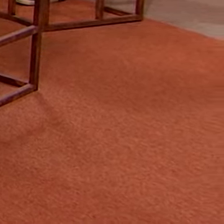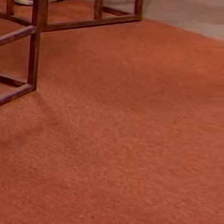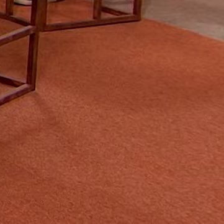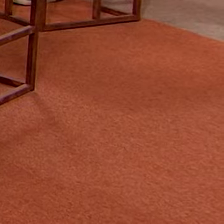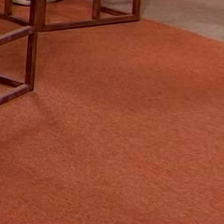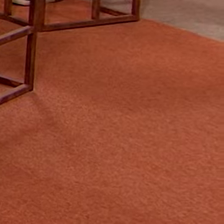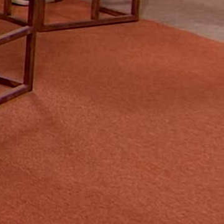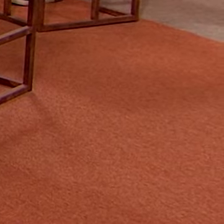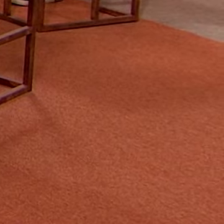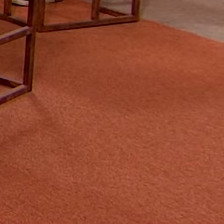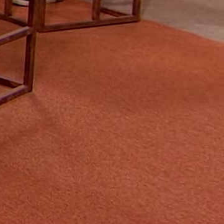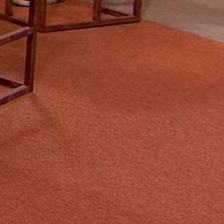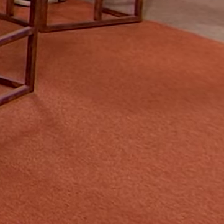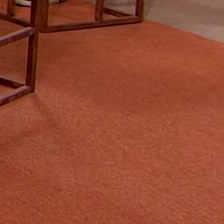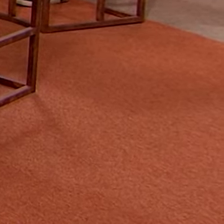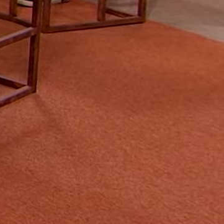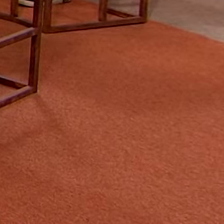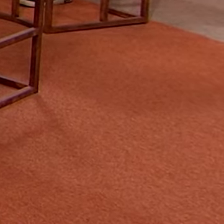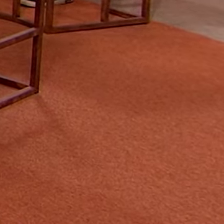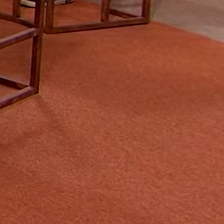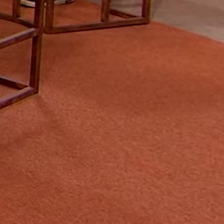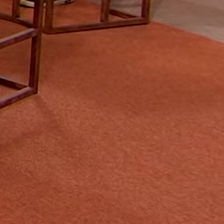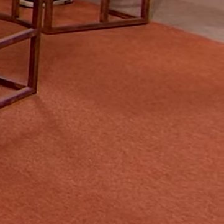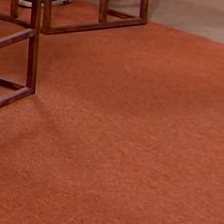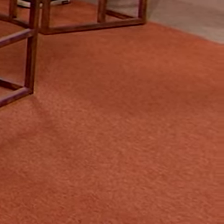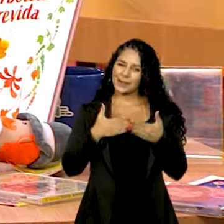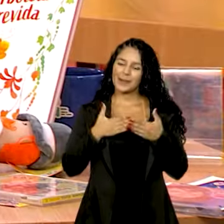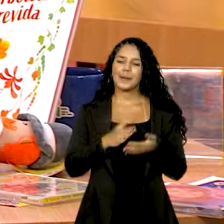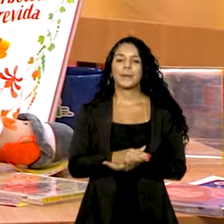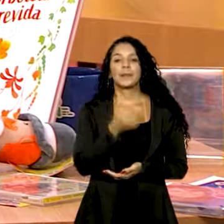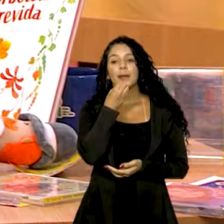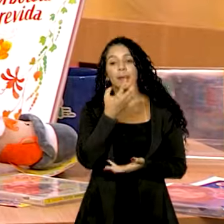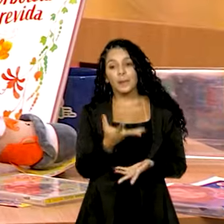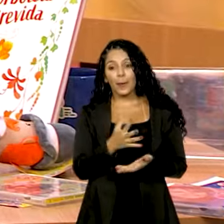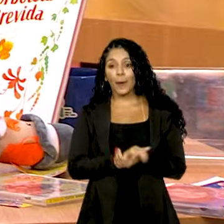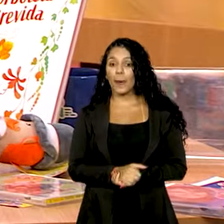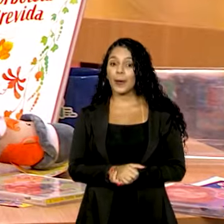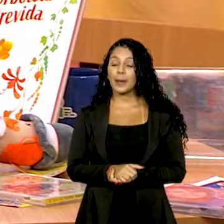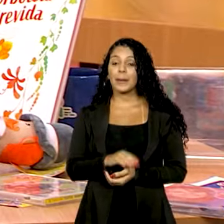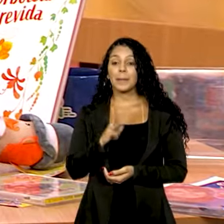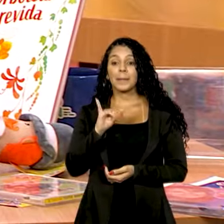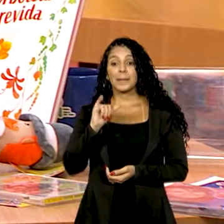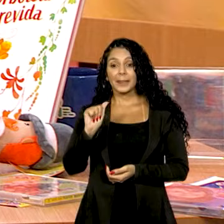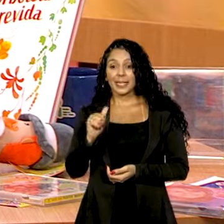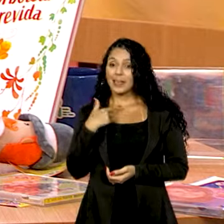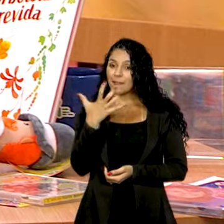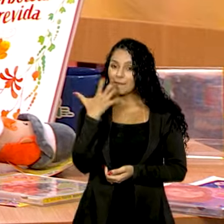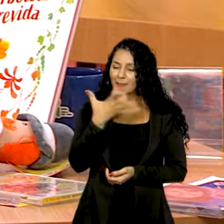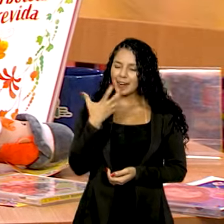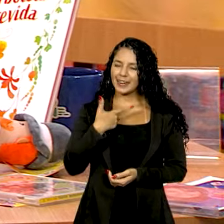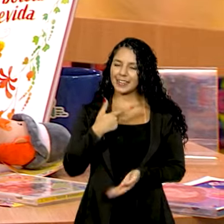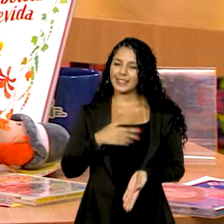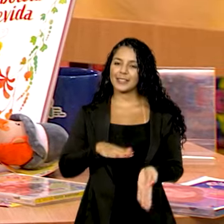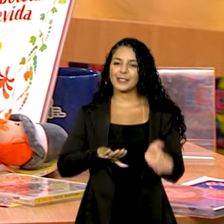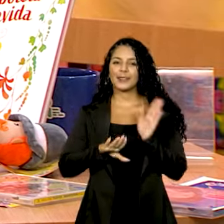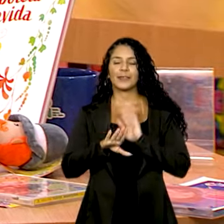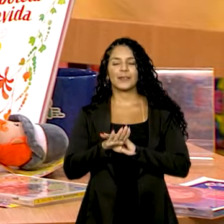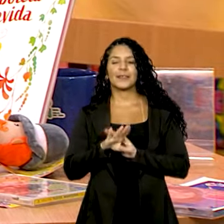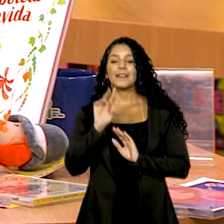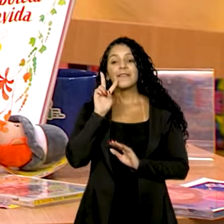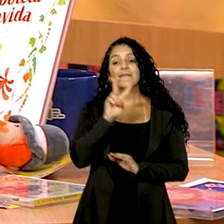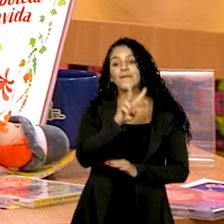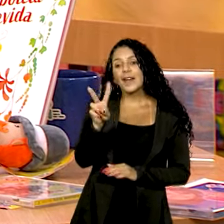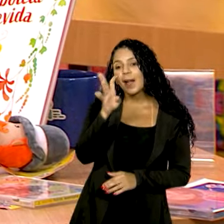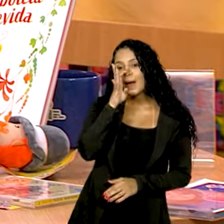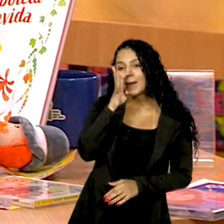no nosso palco? Vou ficar do muito Sem feliz. Censura, por favor. Uau. Bom, gente, Bia Bedran vai cantar e ao fundo no nosso videowall você